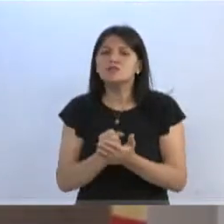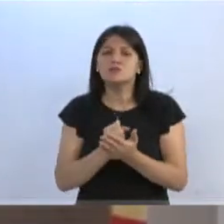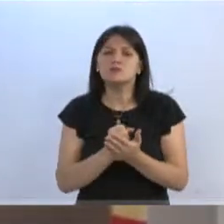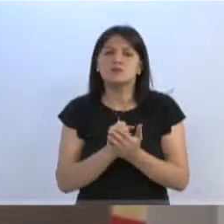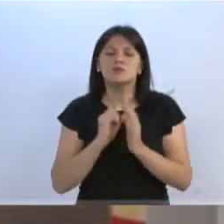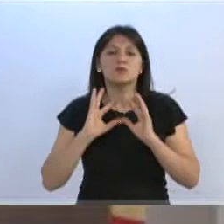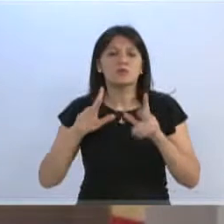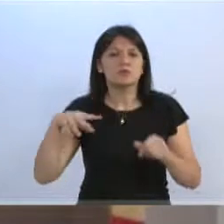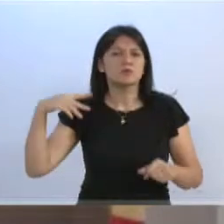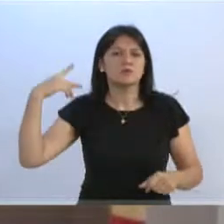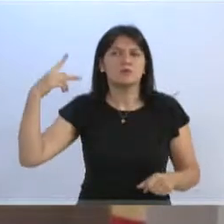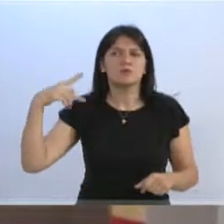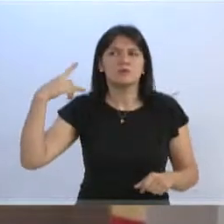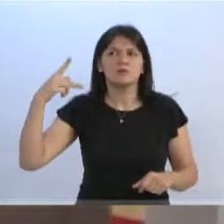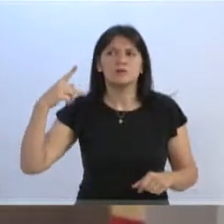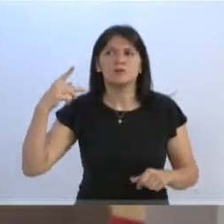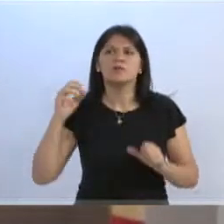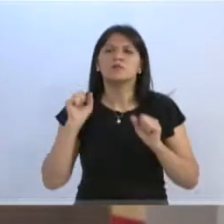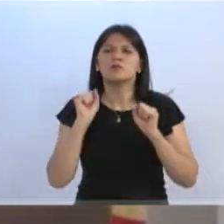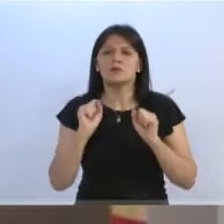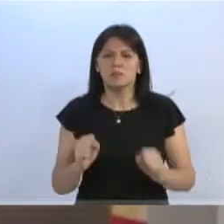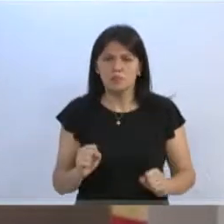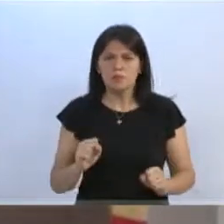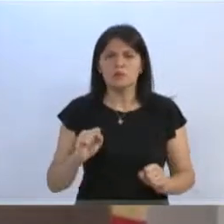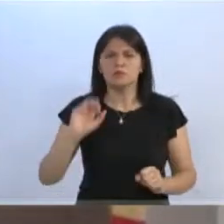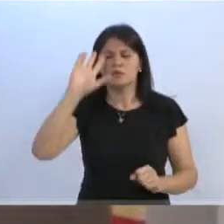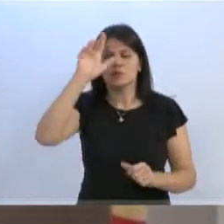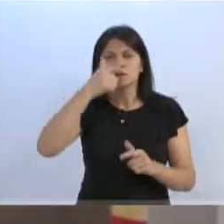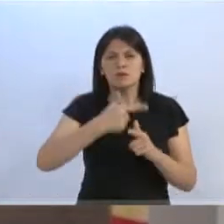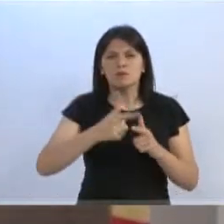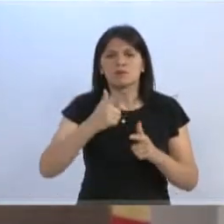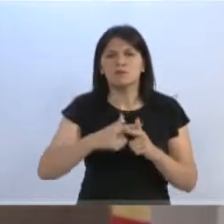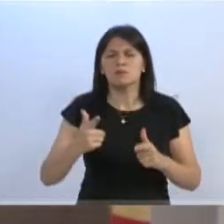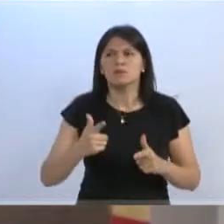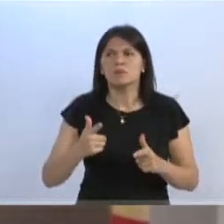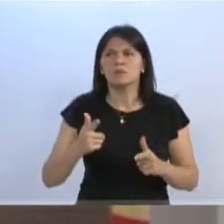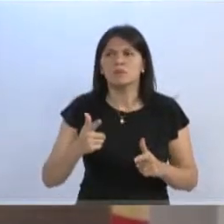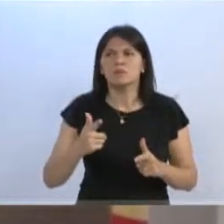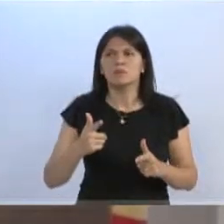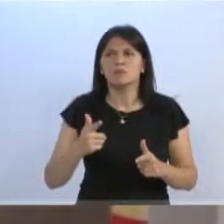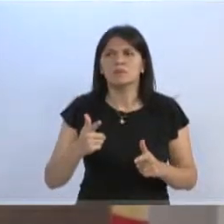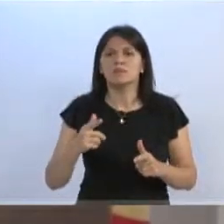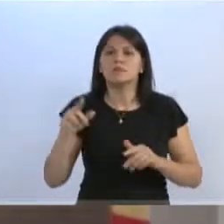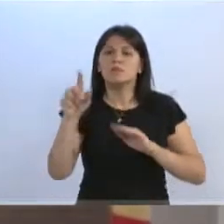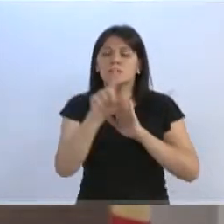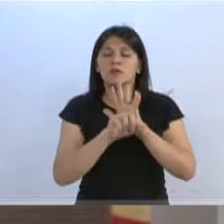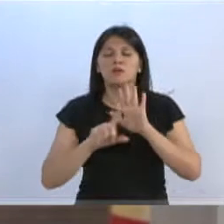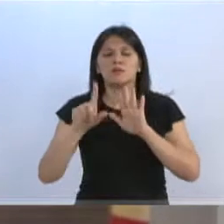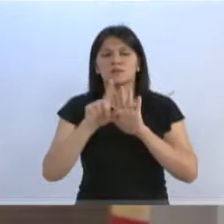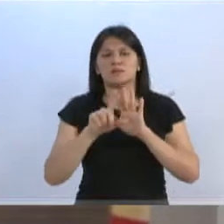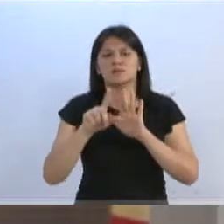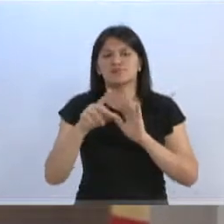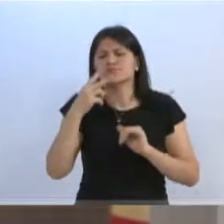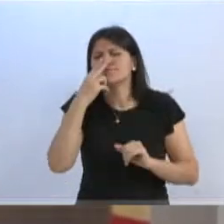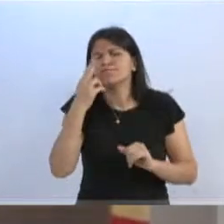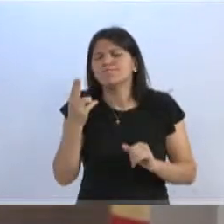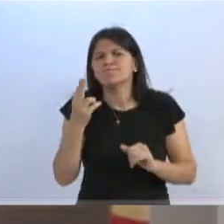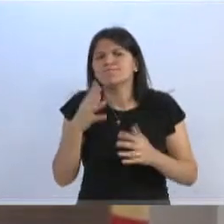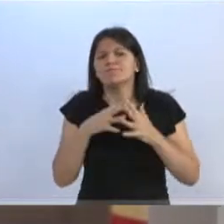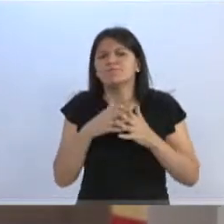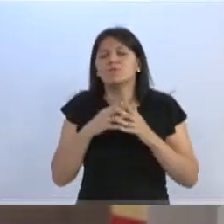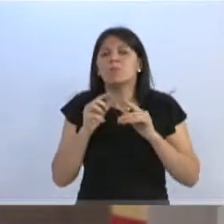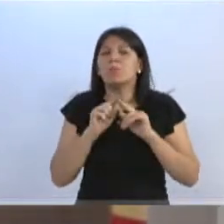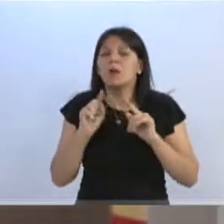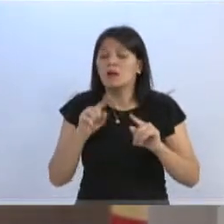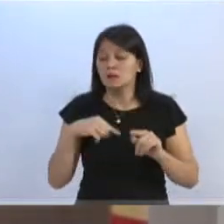vereadores, no sentido que eu possa resolver esse problema na condição de legislador. Parece ser um paradoxo, mas nós,